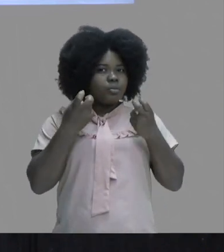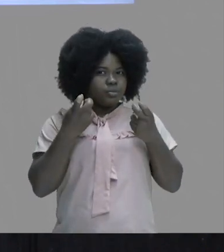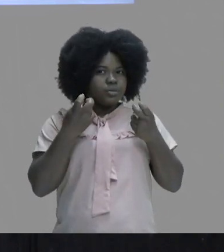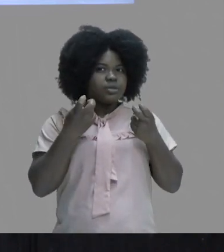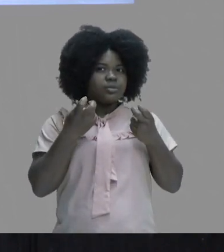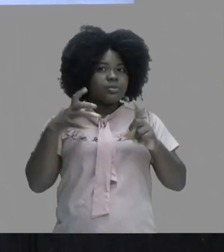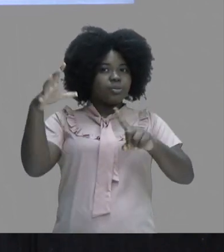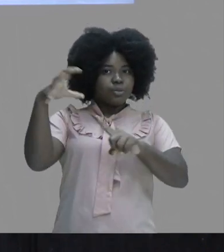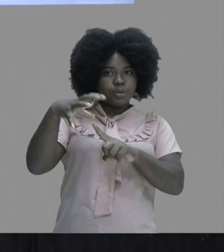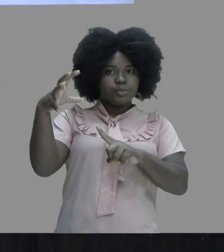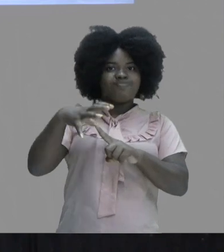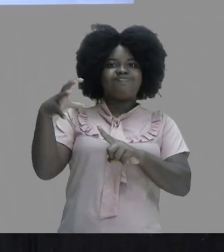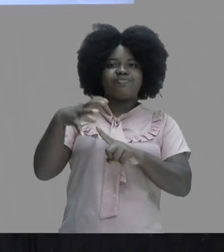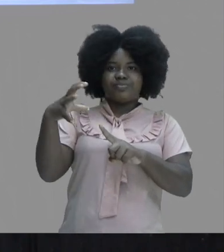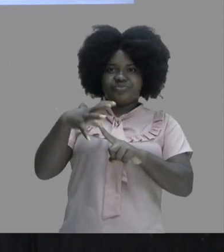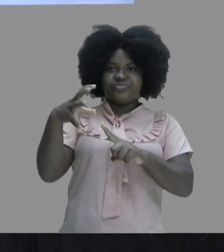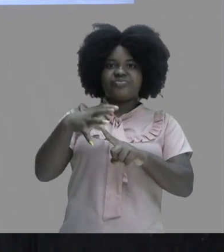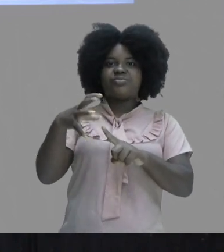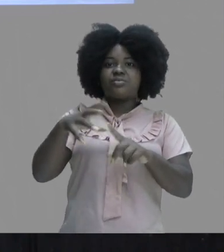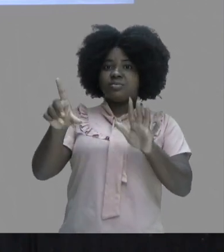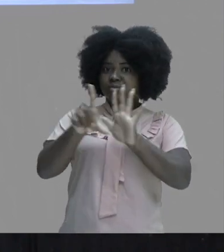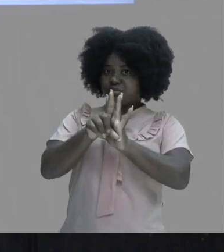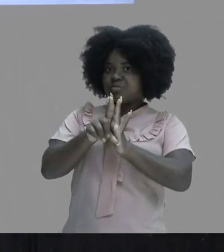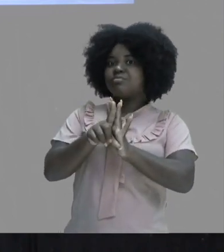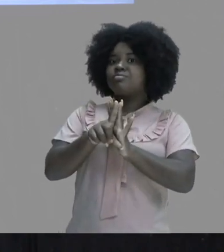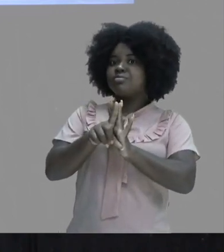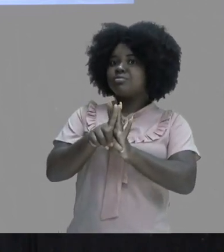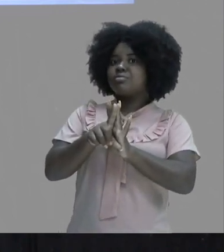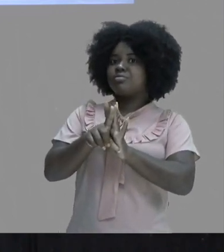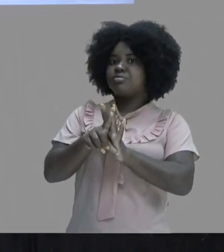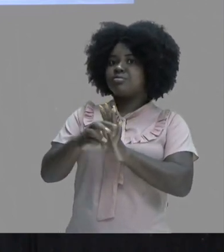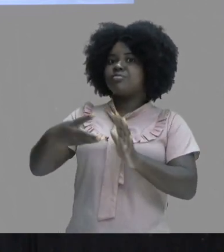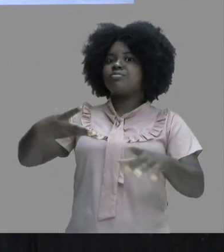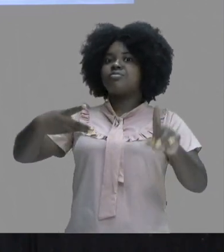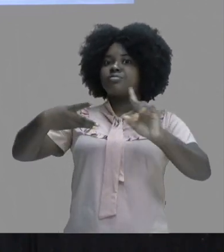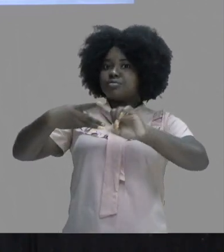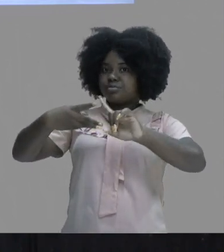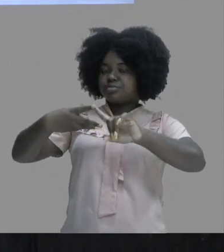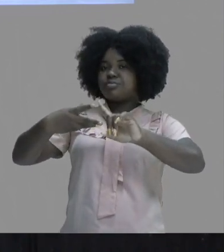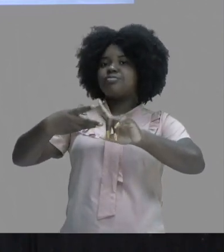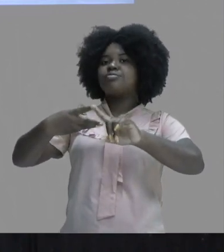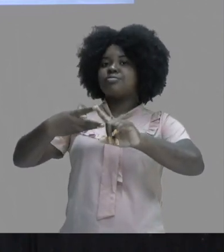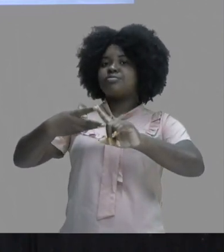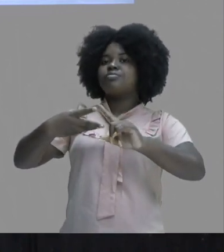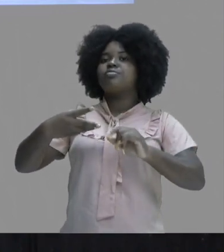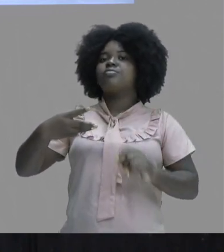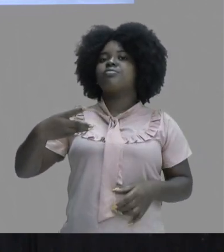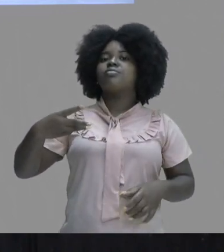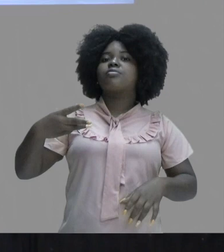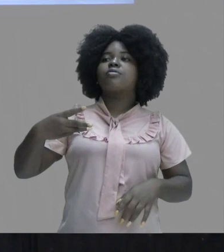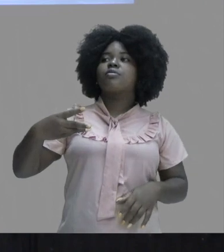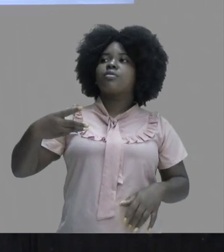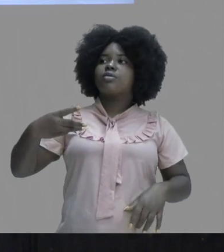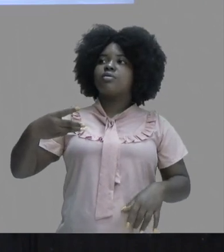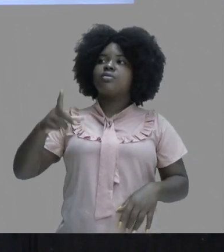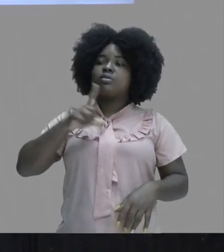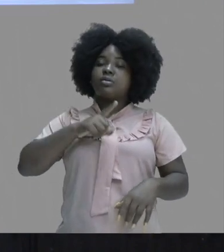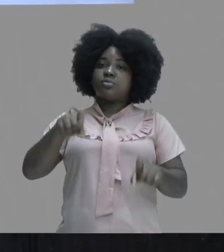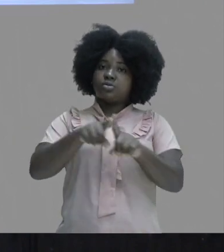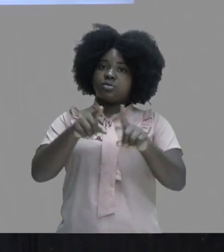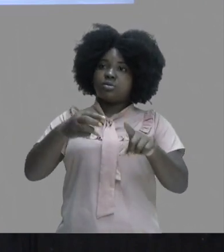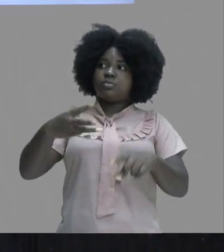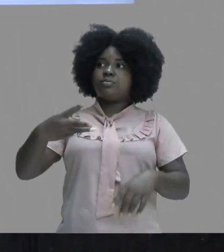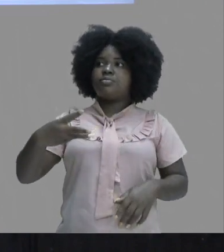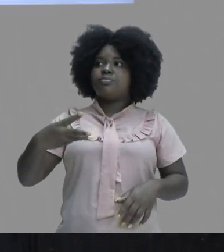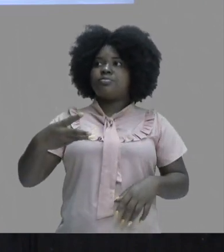uma influência dessa perspectiva, desse pensamento também na Declaração de 1948. Dotados